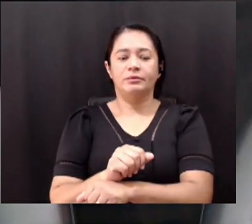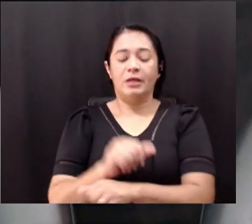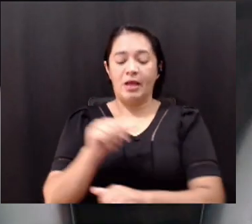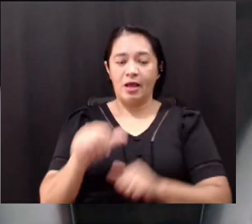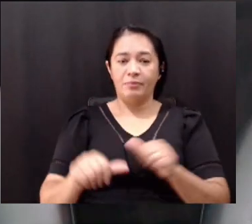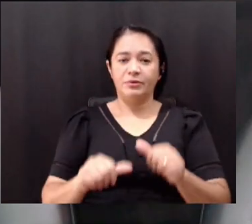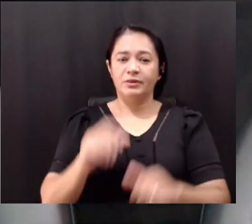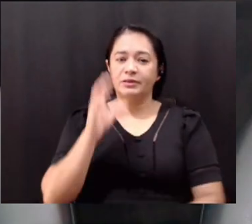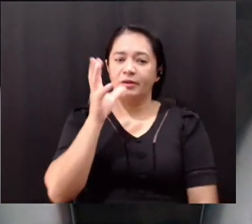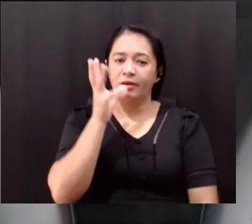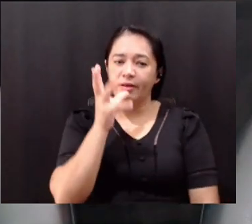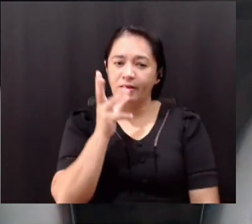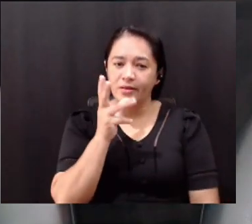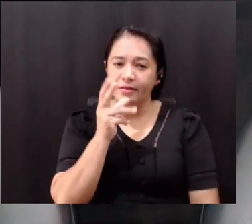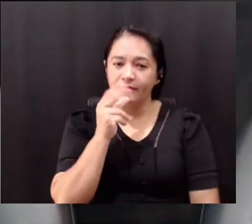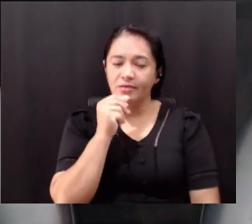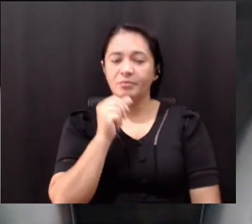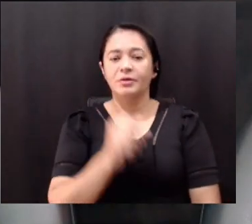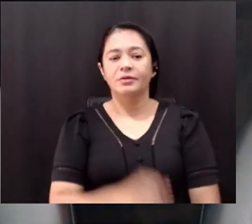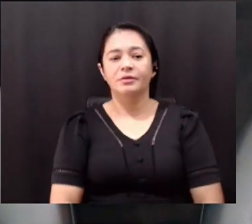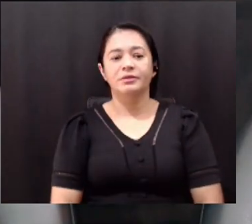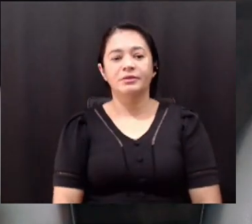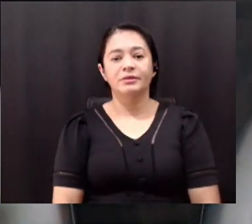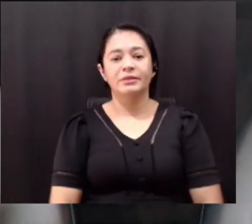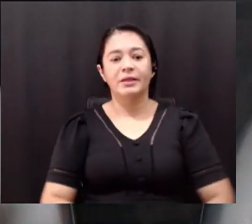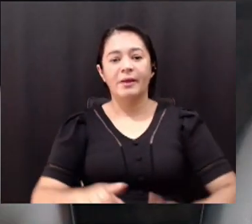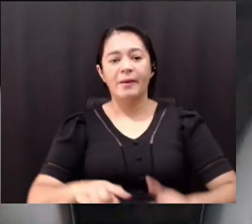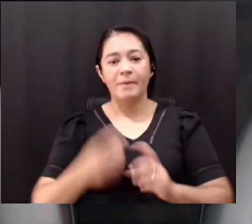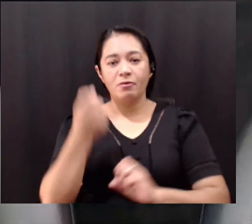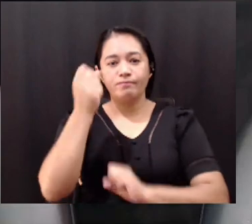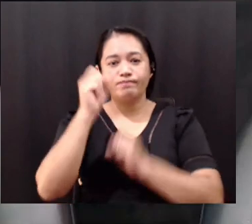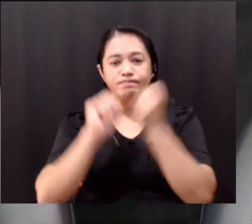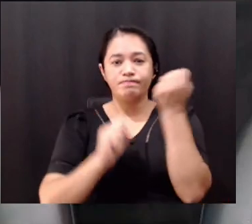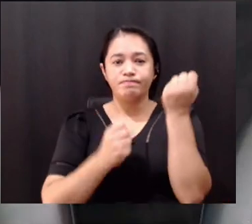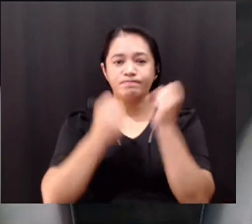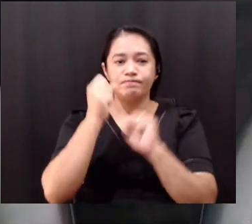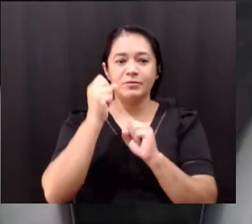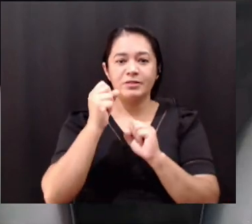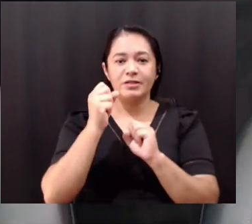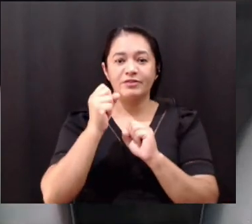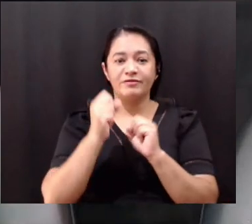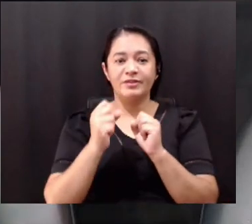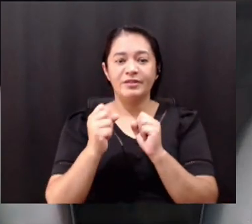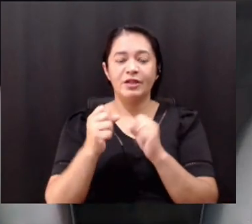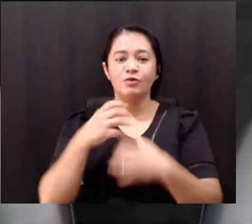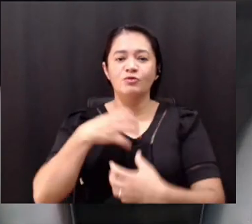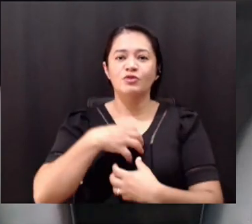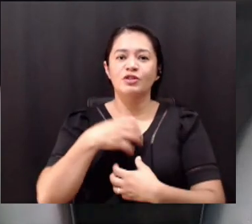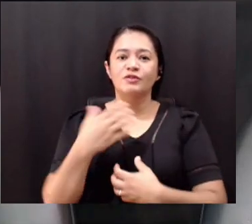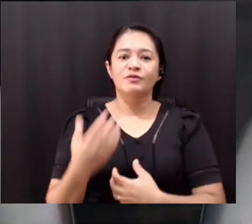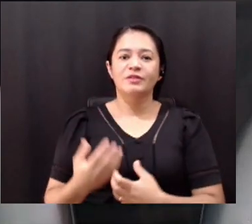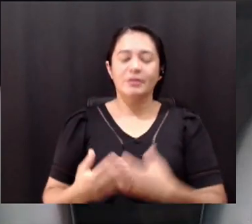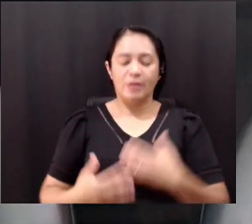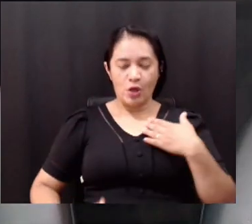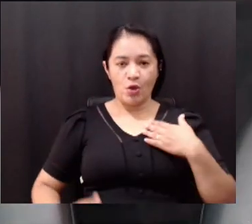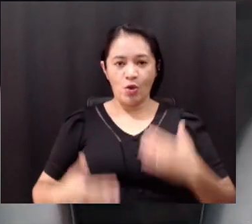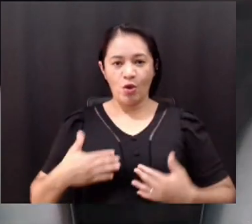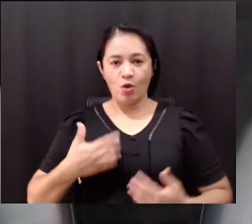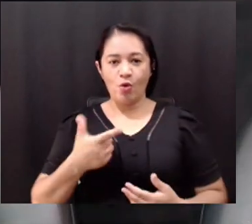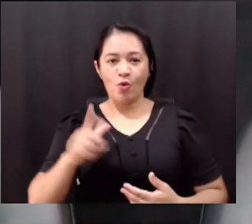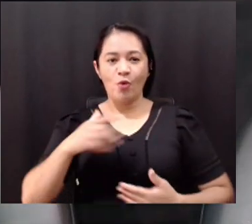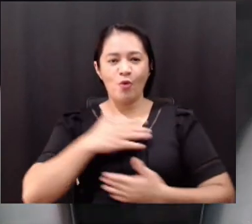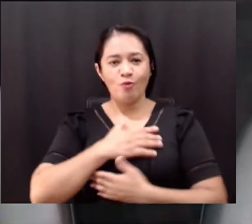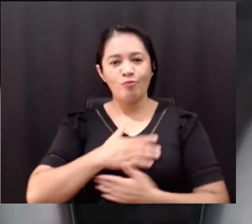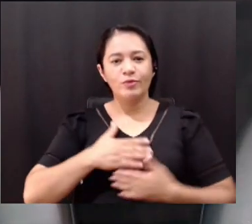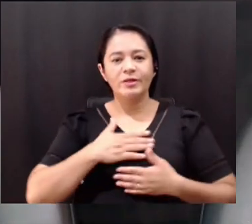processar. E a atividade física é uma forma de você trazer para o seu corpo outros prazeres, outras